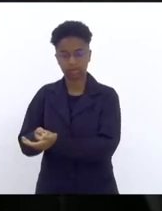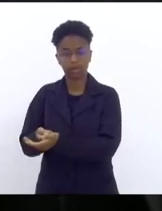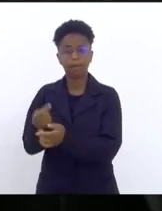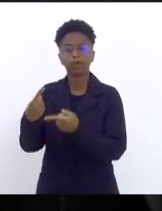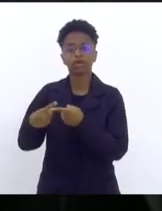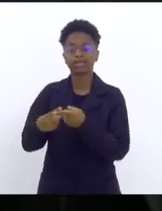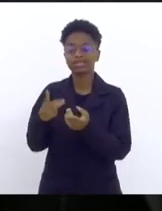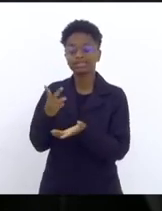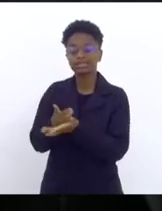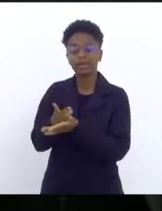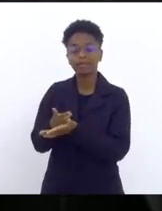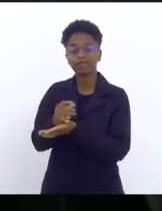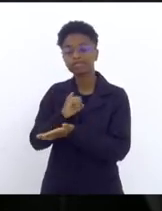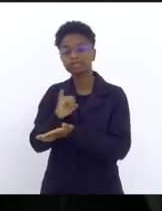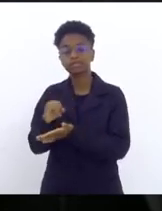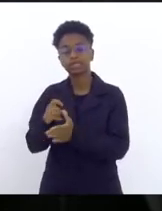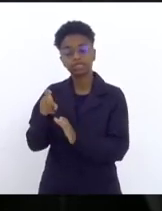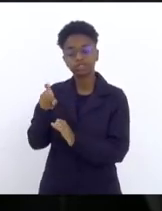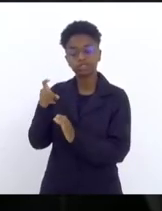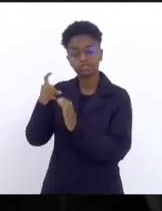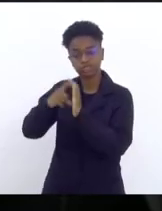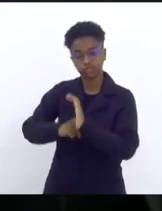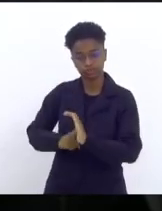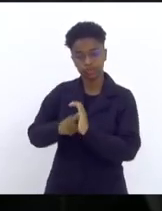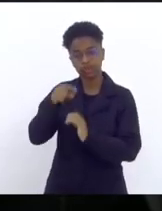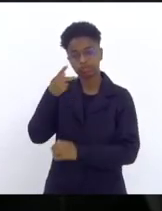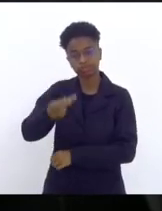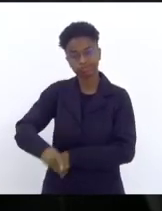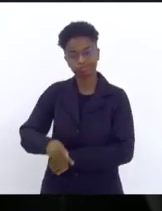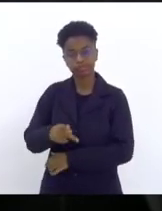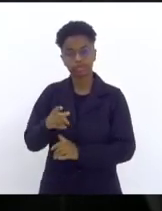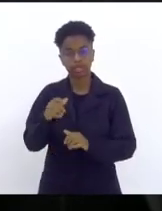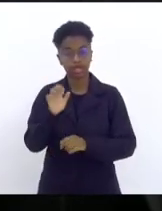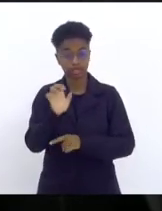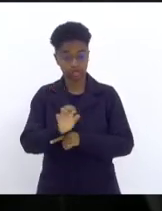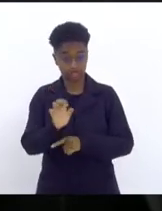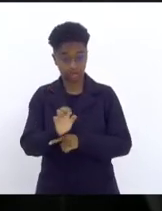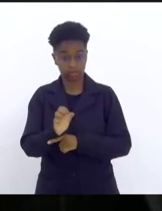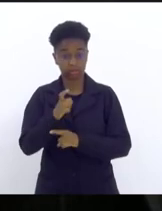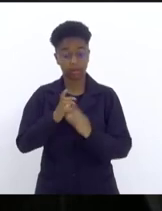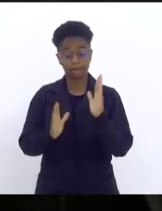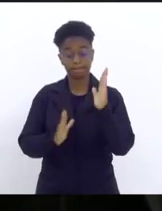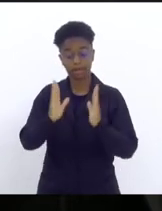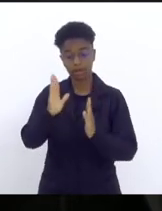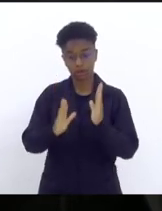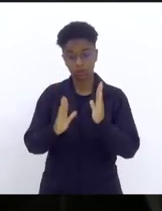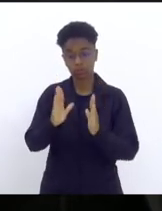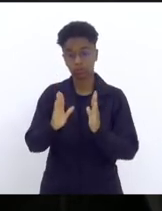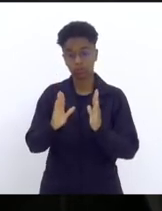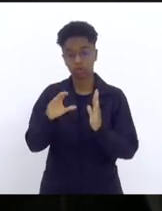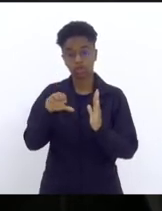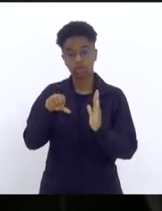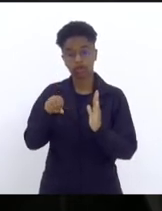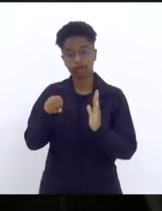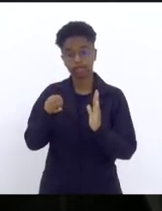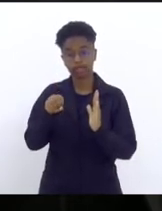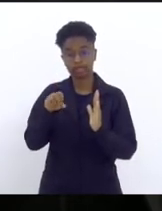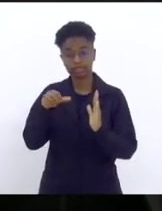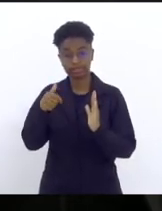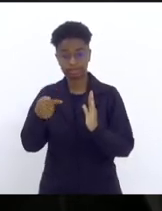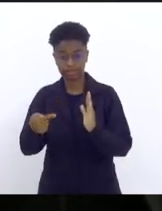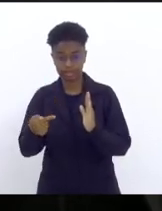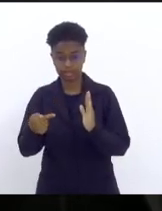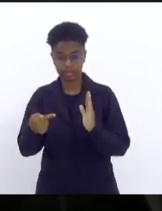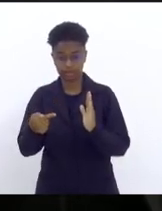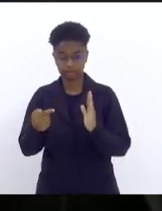a dívida contraída pelo Estado no período de 97 a